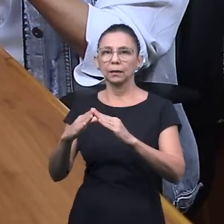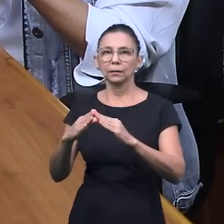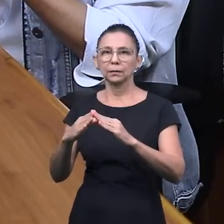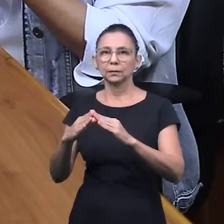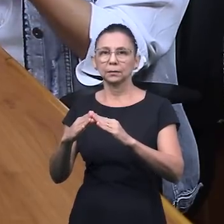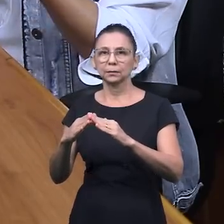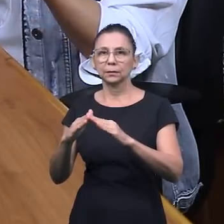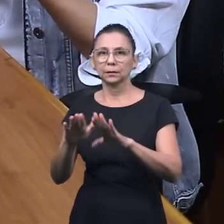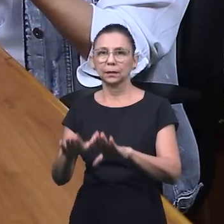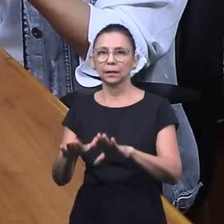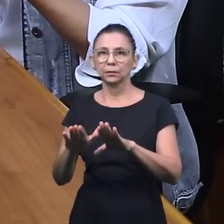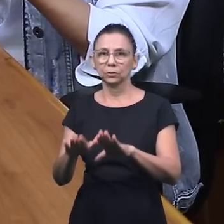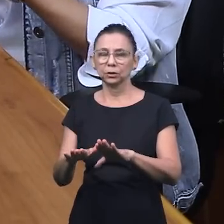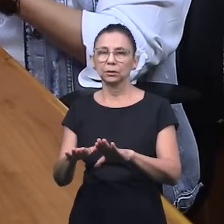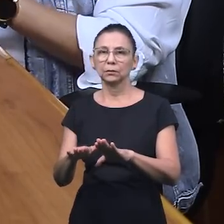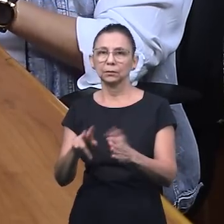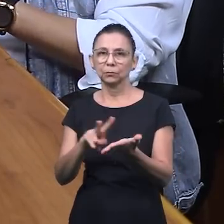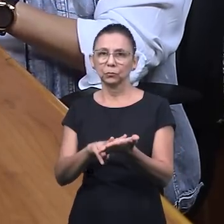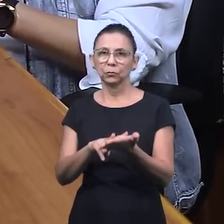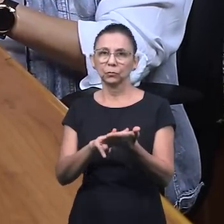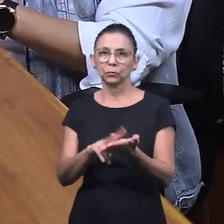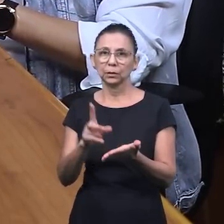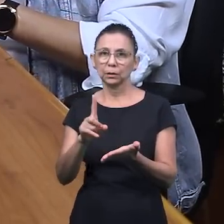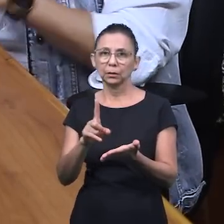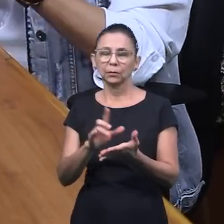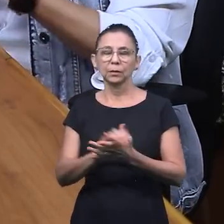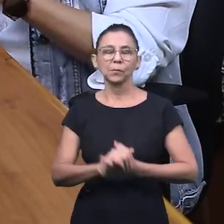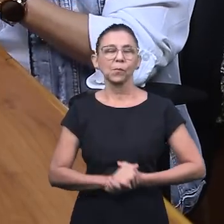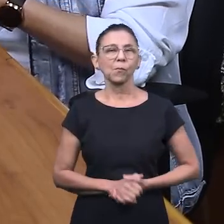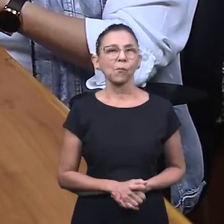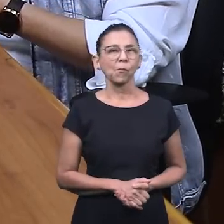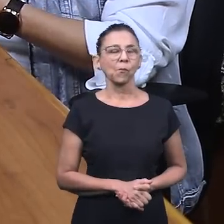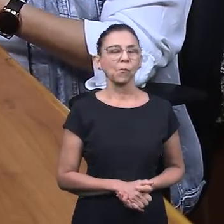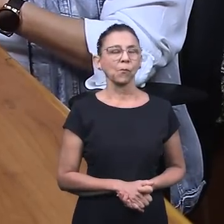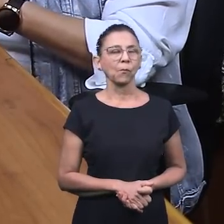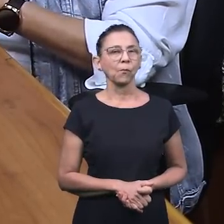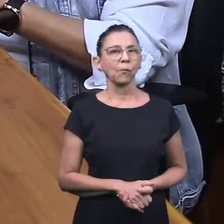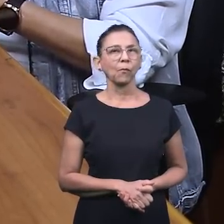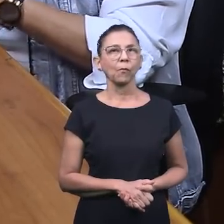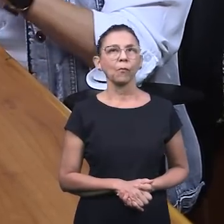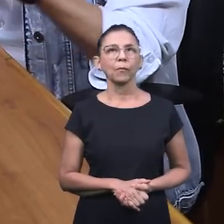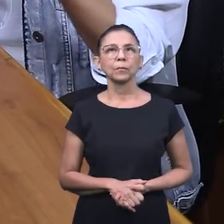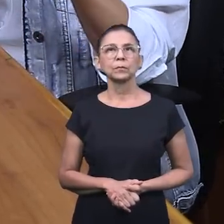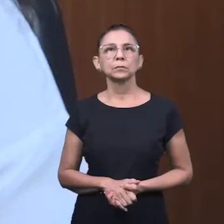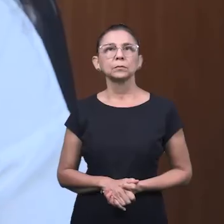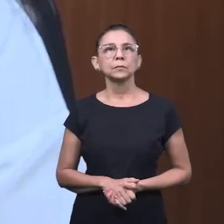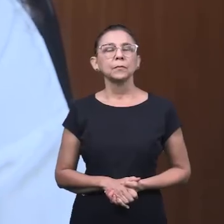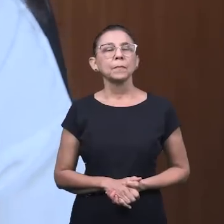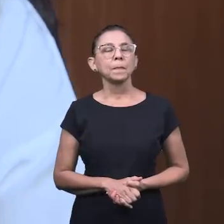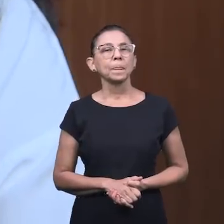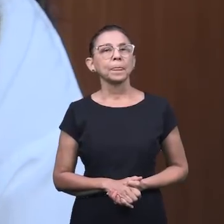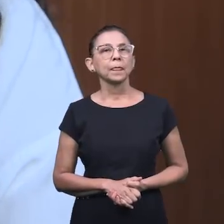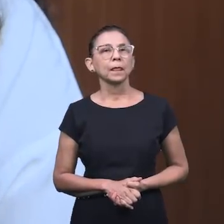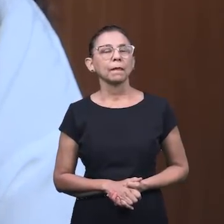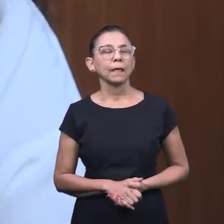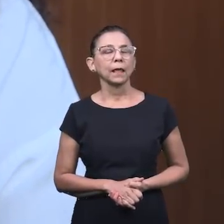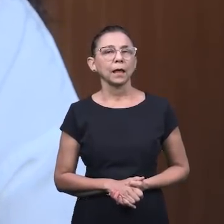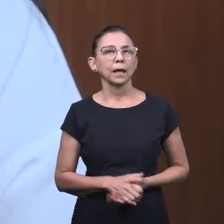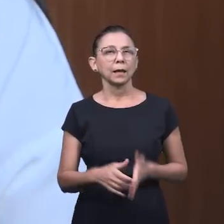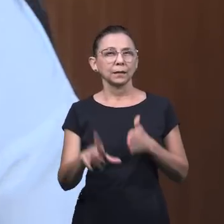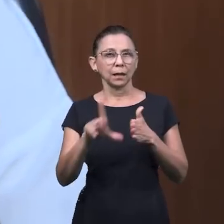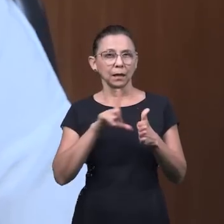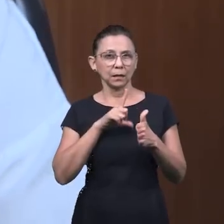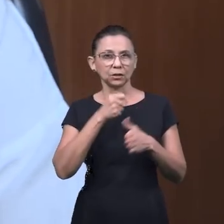né? Aconteceu... Nós achávamos que seria só isso. Pode mas contar. Não foi. Pode contar. Porque a Dacia já compartilhou,